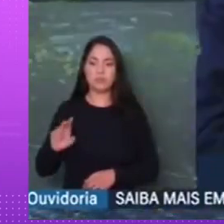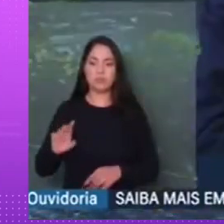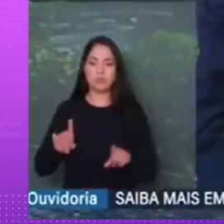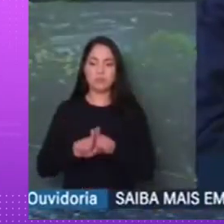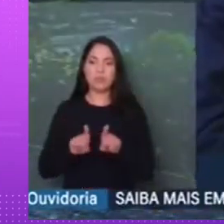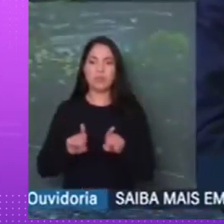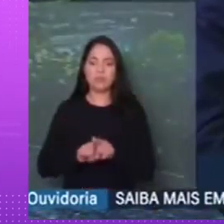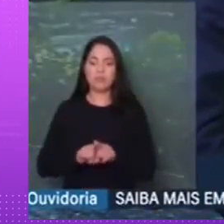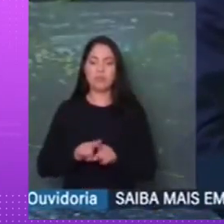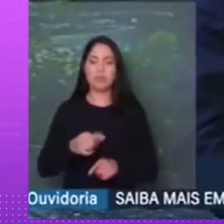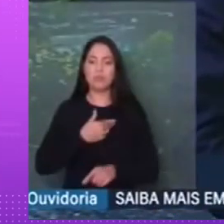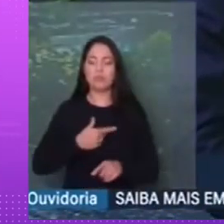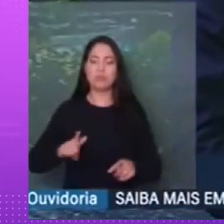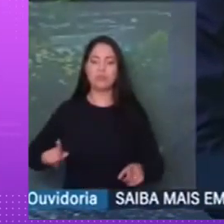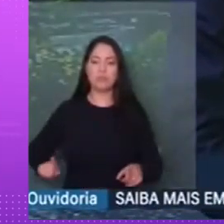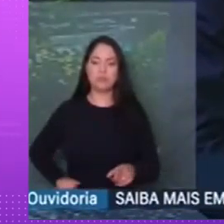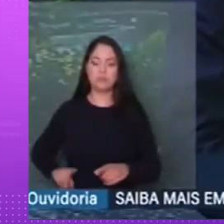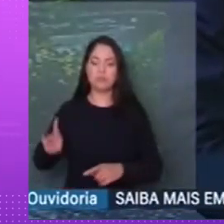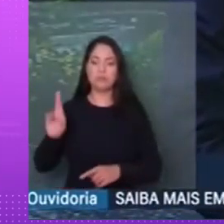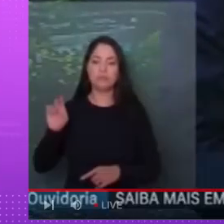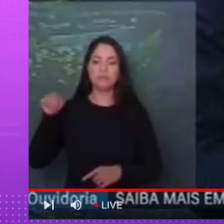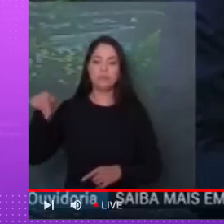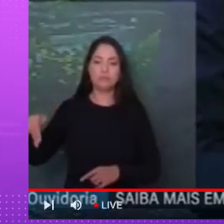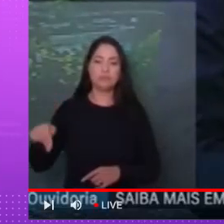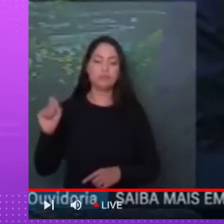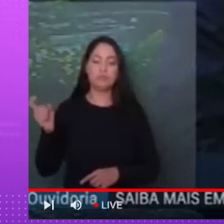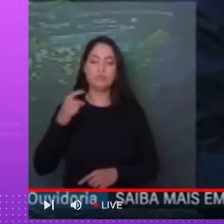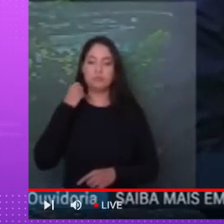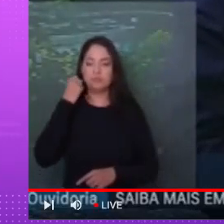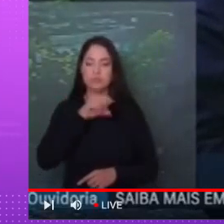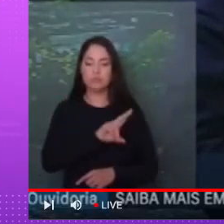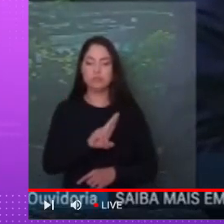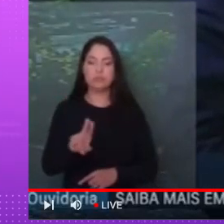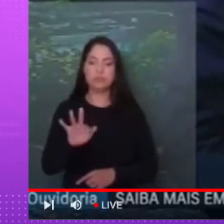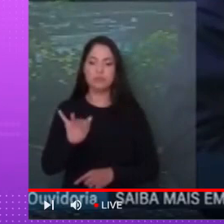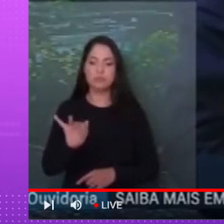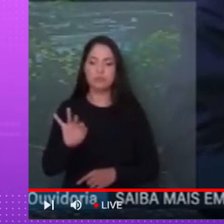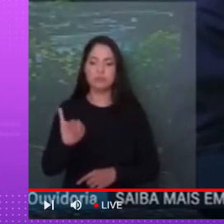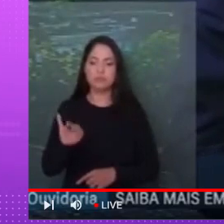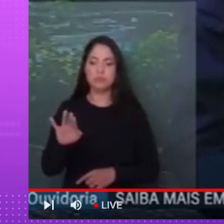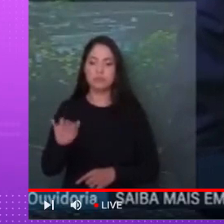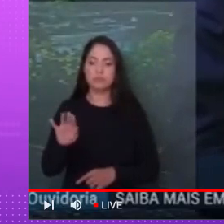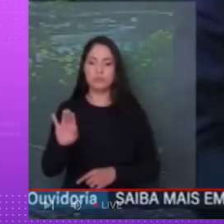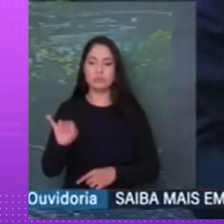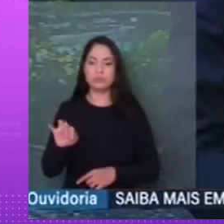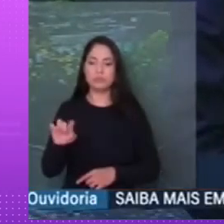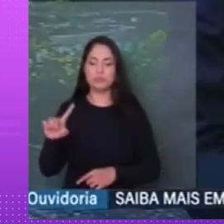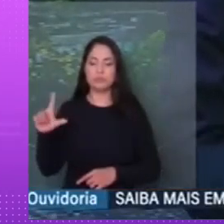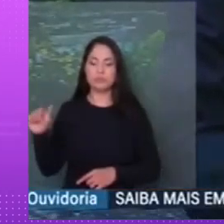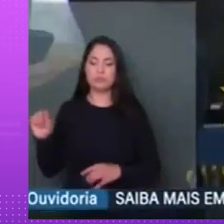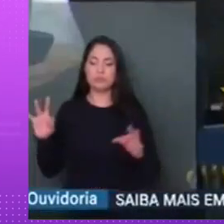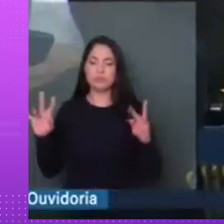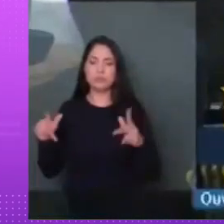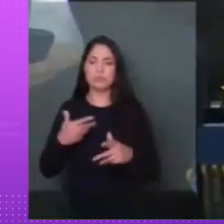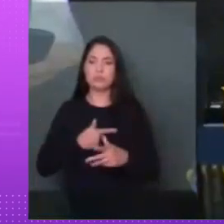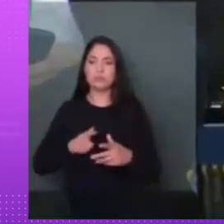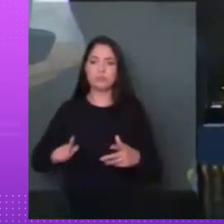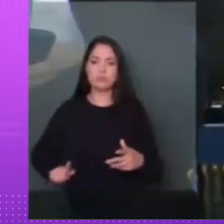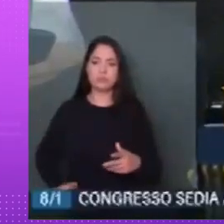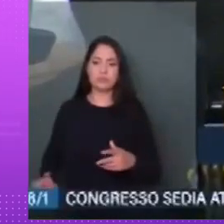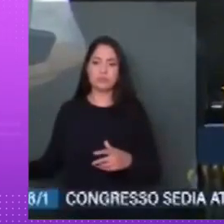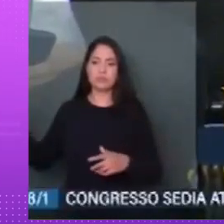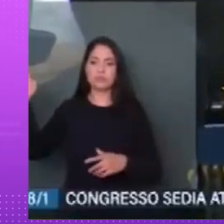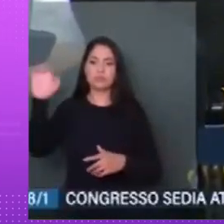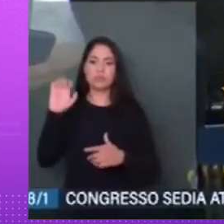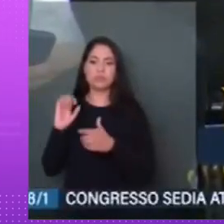se analisar aqui. Por exemplo, quando você pega ali a lista das entidades que estão promovendo, né, os atos pela democracia, você